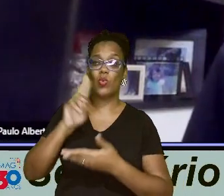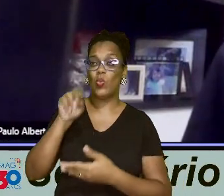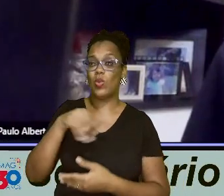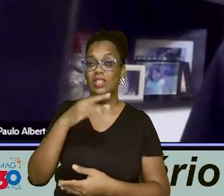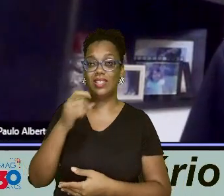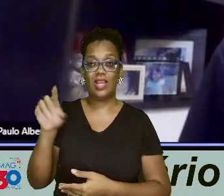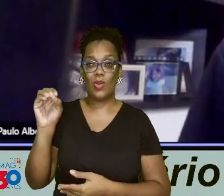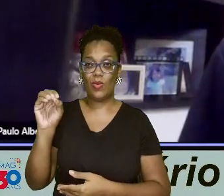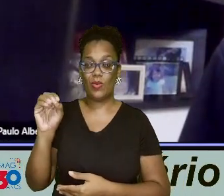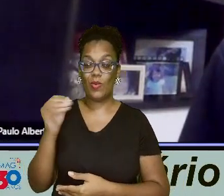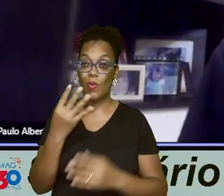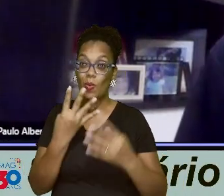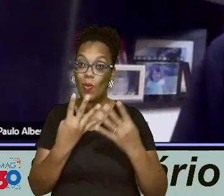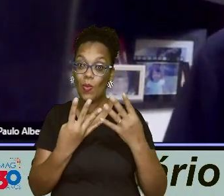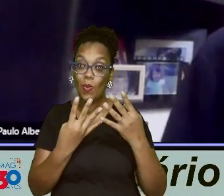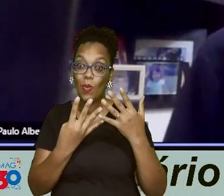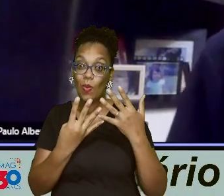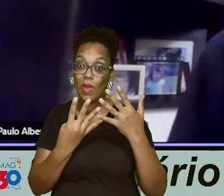houve efetivamente